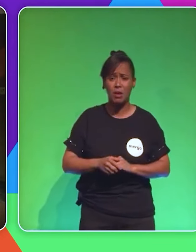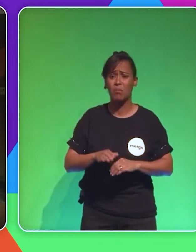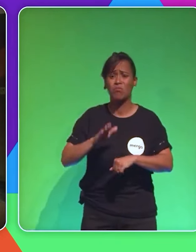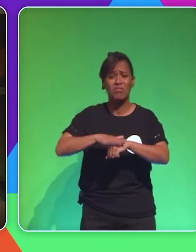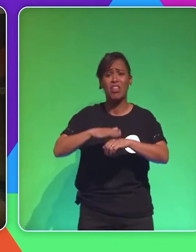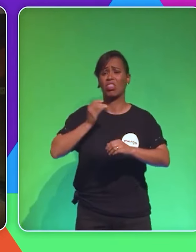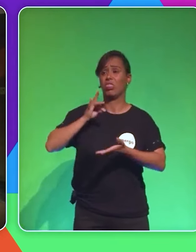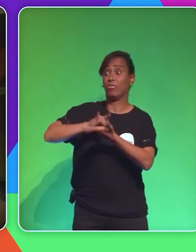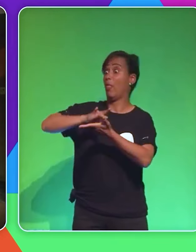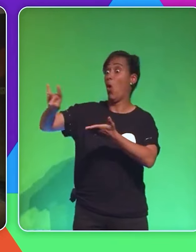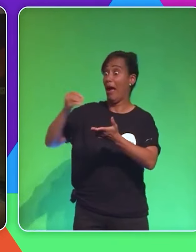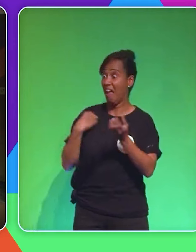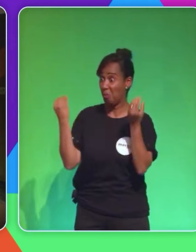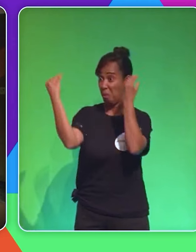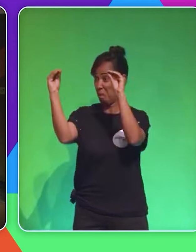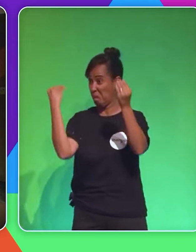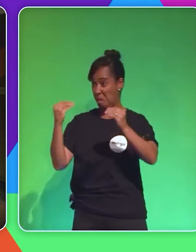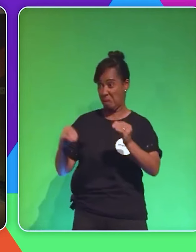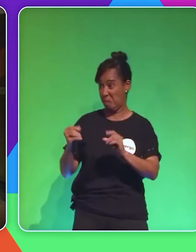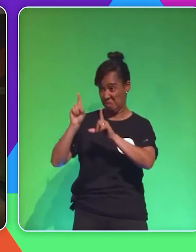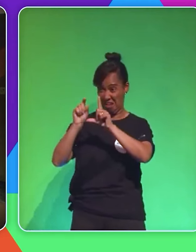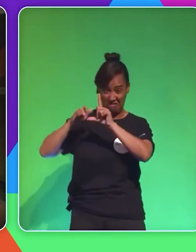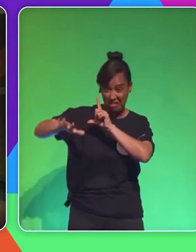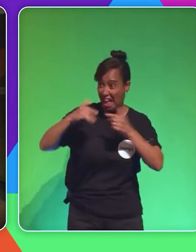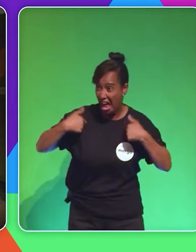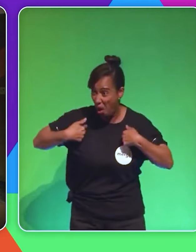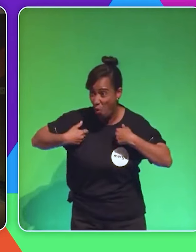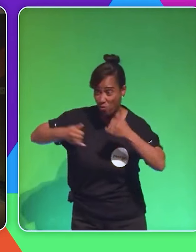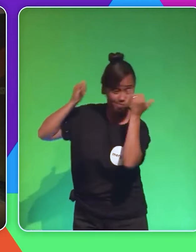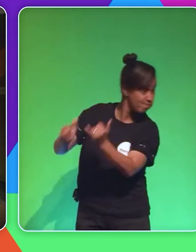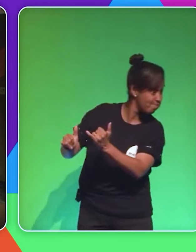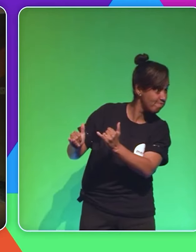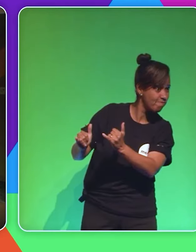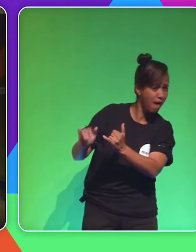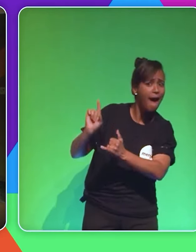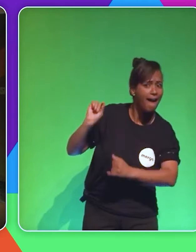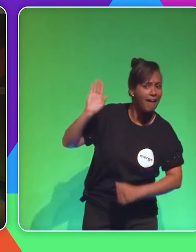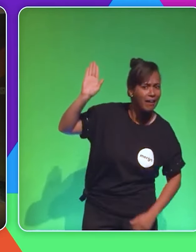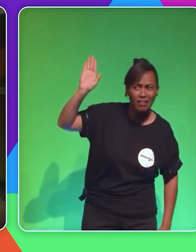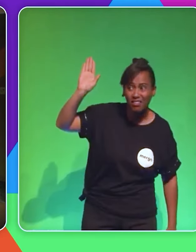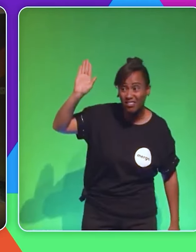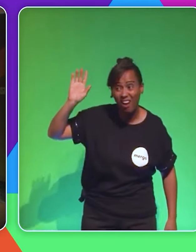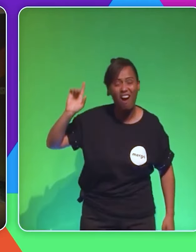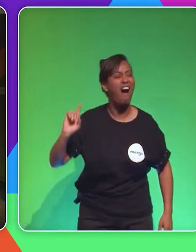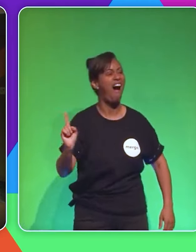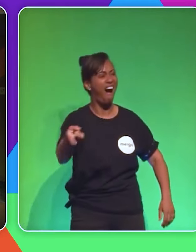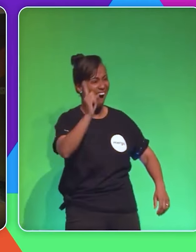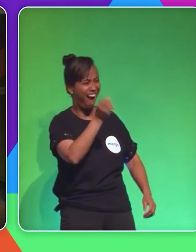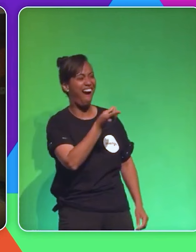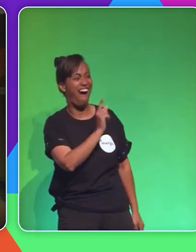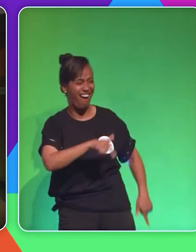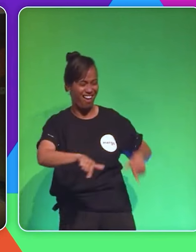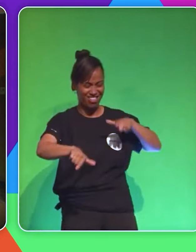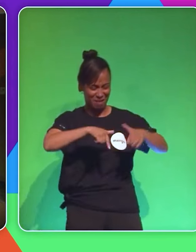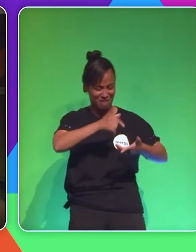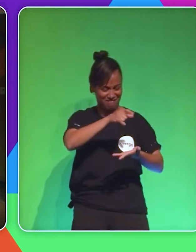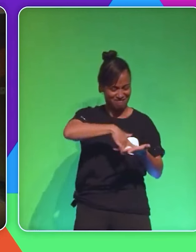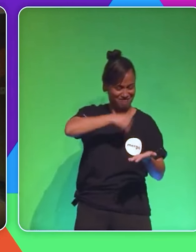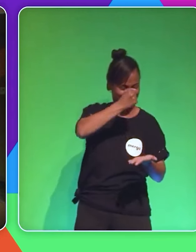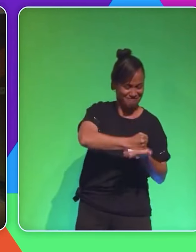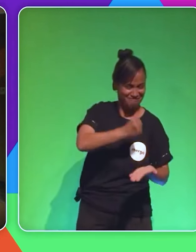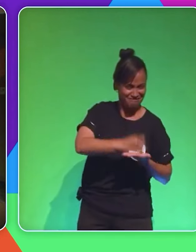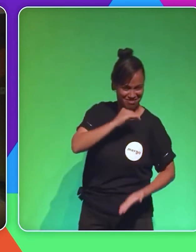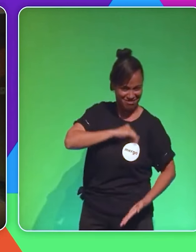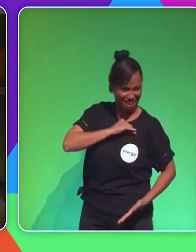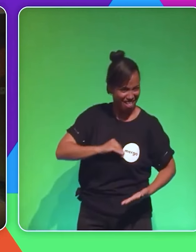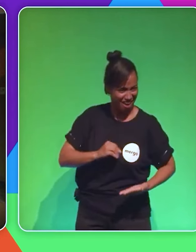nenhum levanta a mão show só os ploretariado Ainda bem